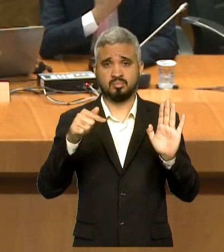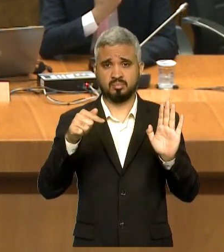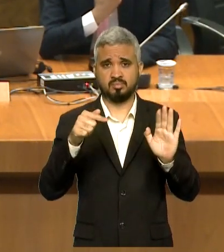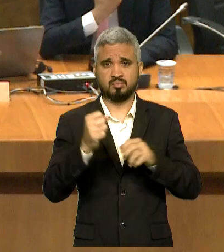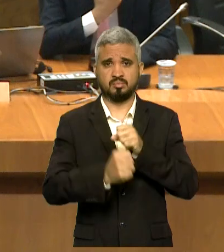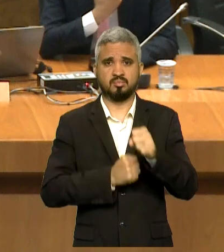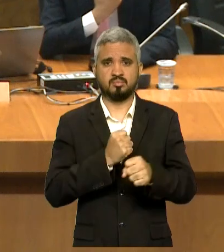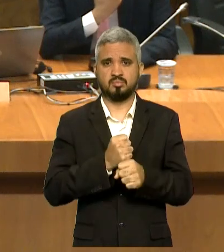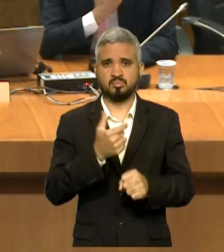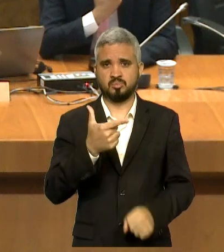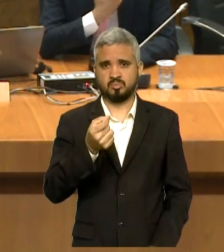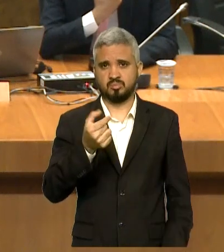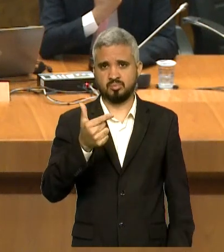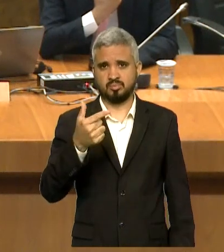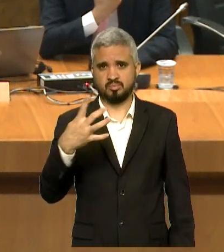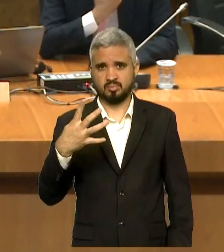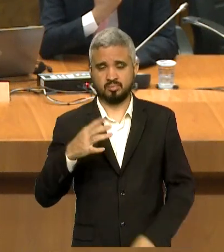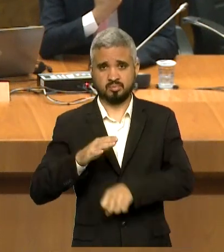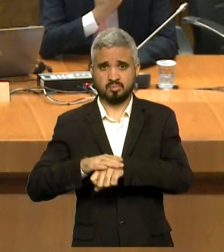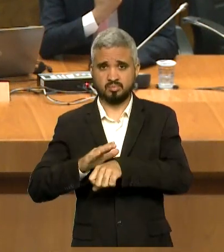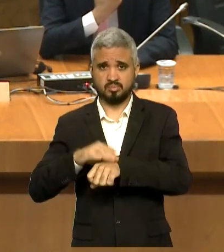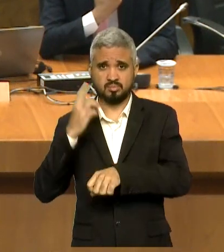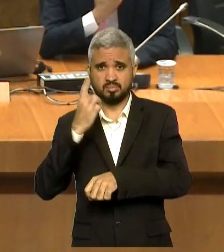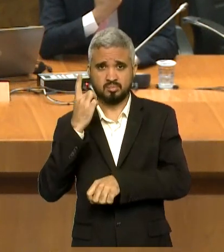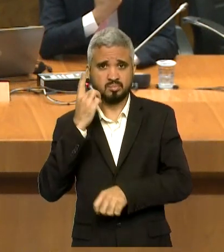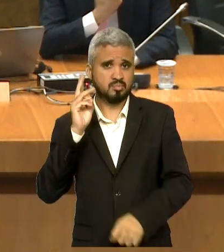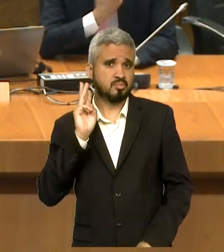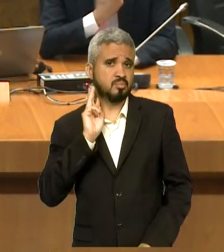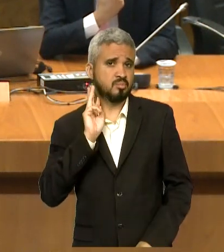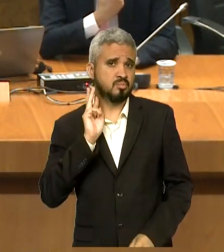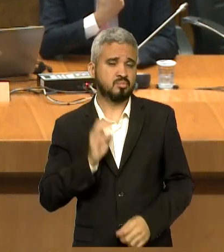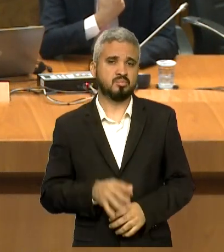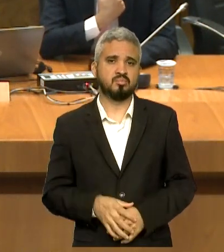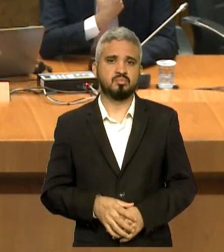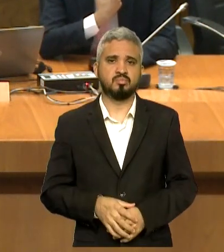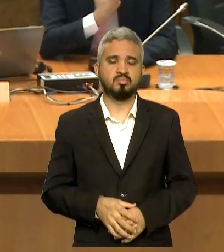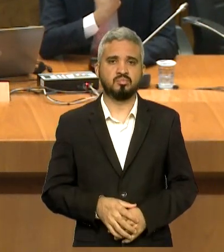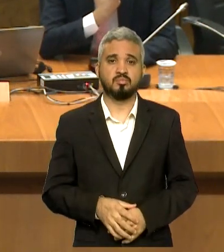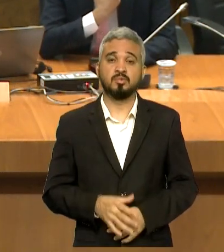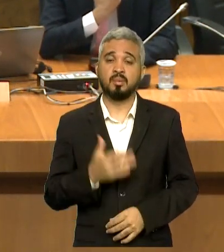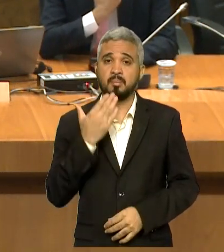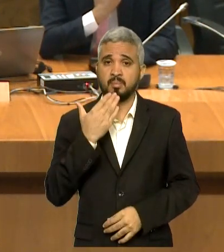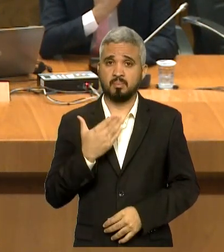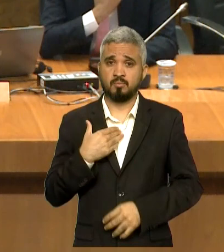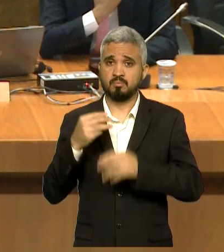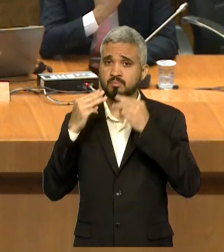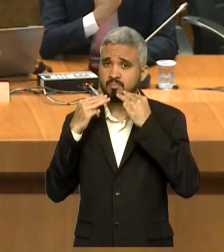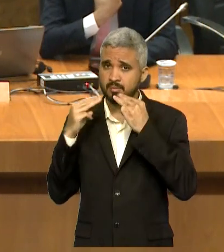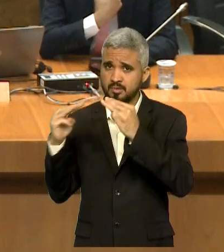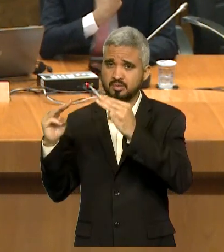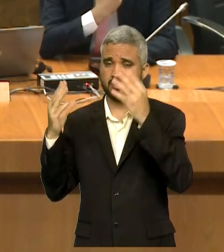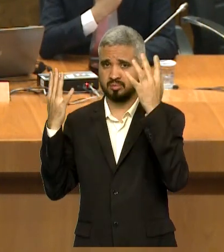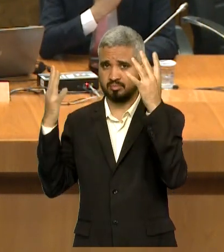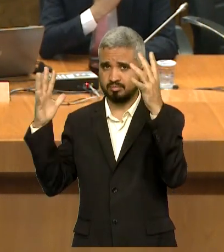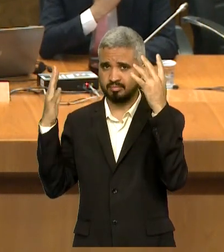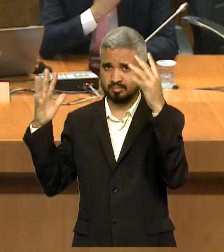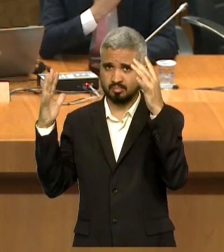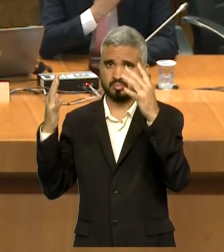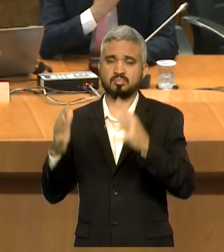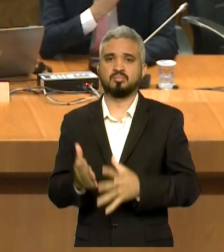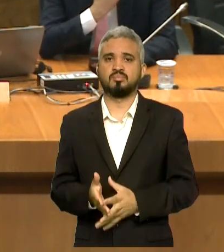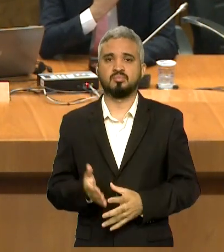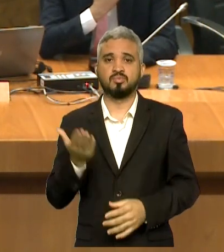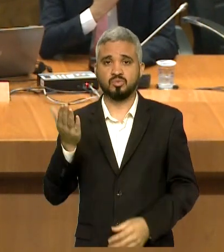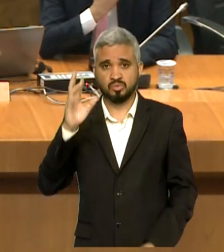007-2024, de autoria do deputado Wellington do Curso, solicitando que seja enviada mensagem de congratulação ao